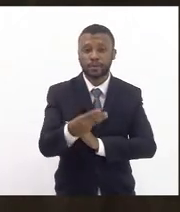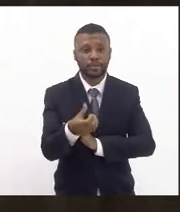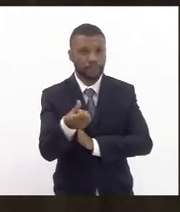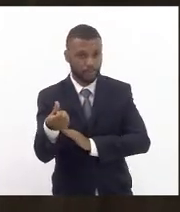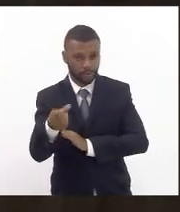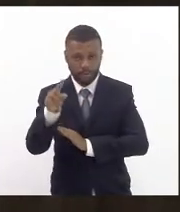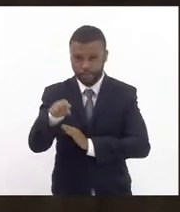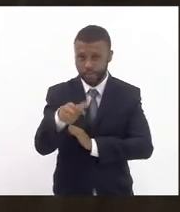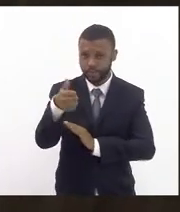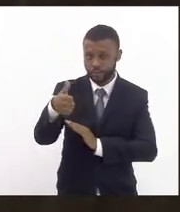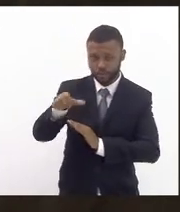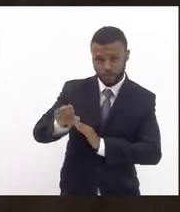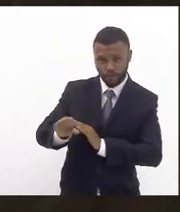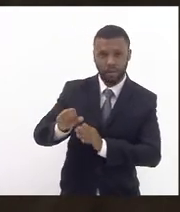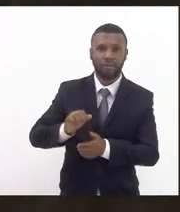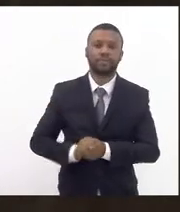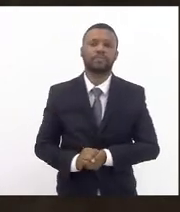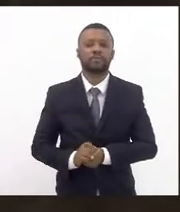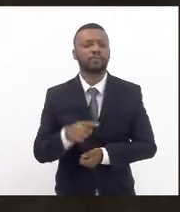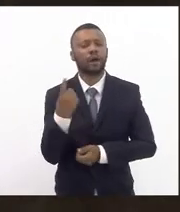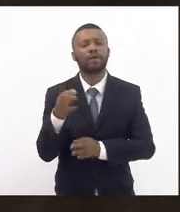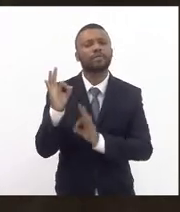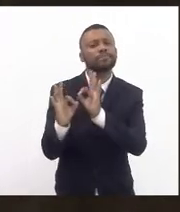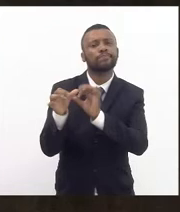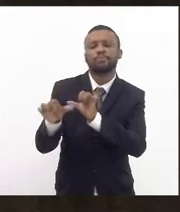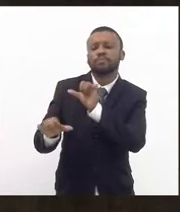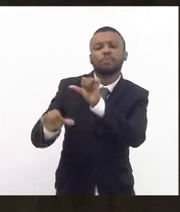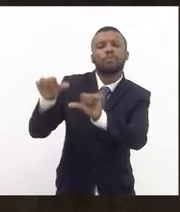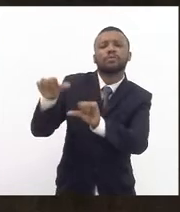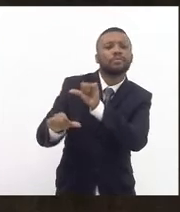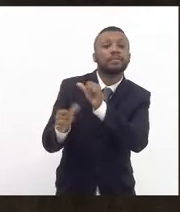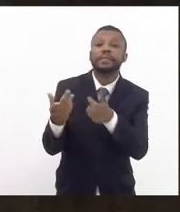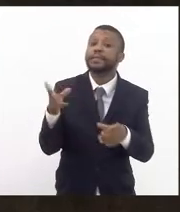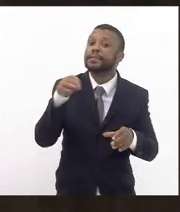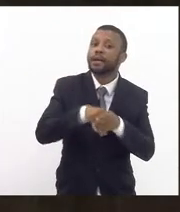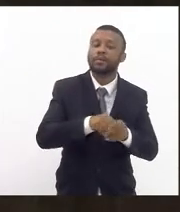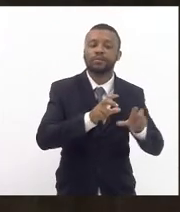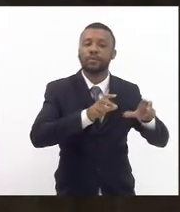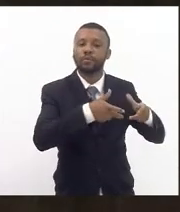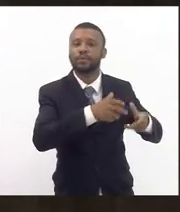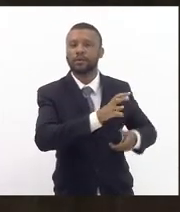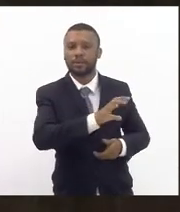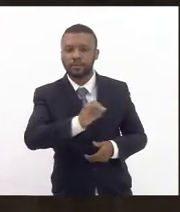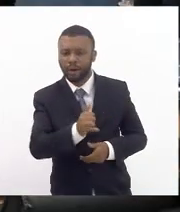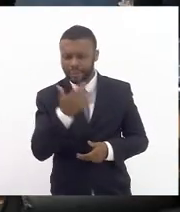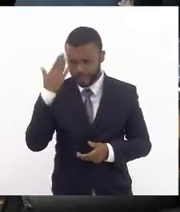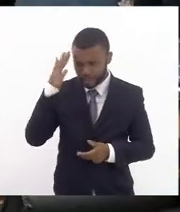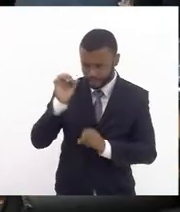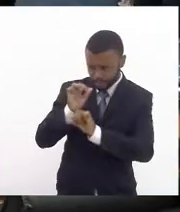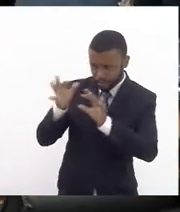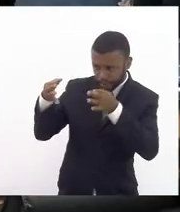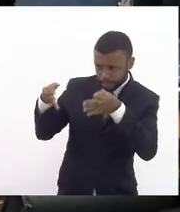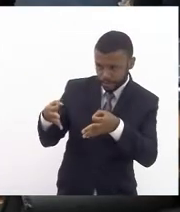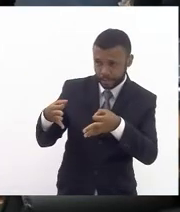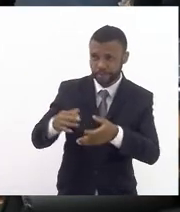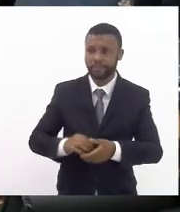de 19. Então, a gente faz como modificativa na CCJ. Entendeu, deputado?